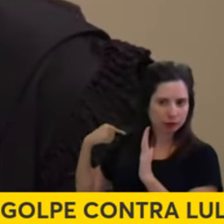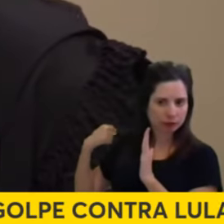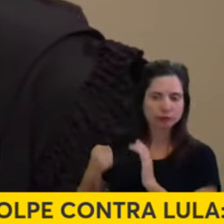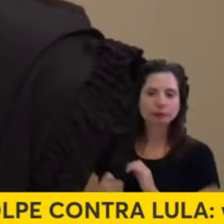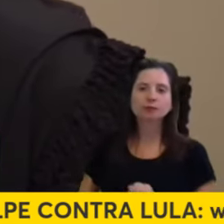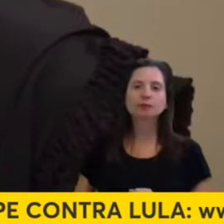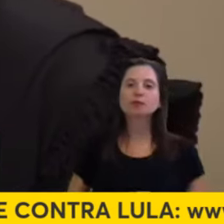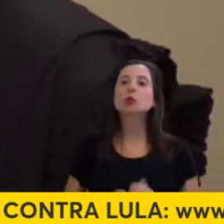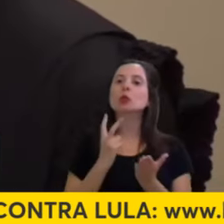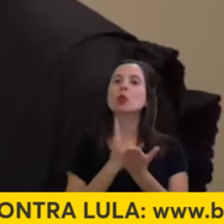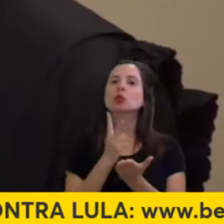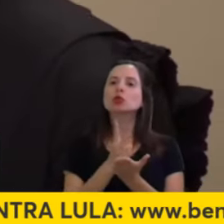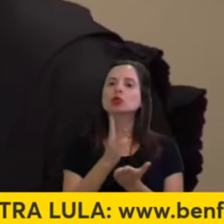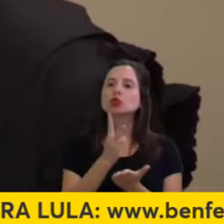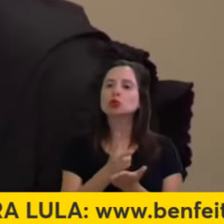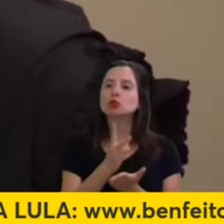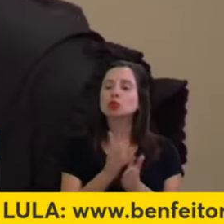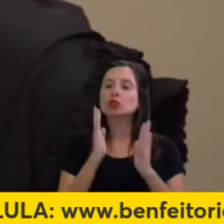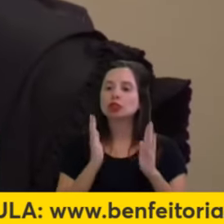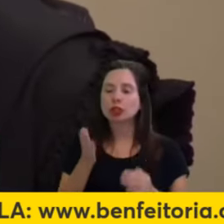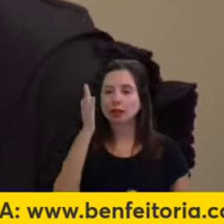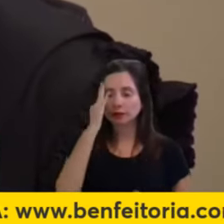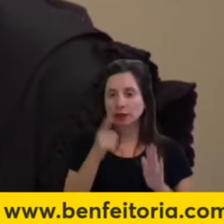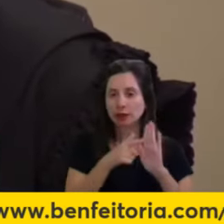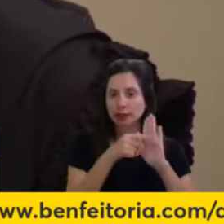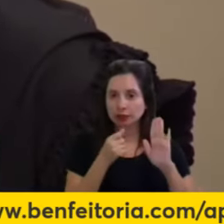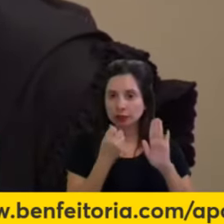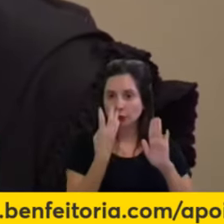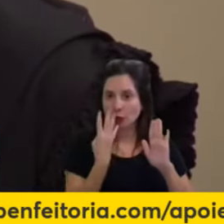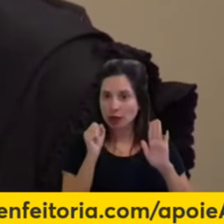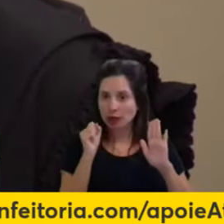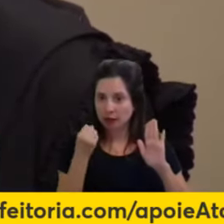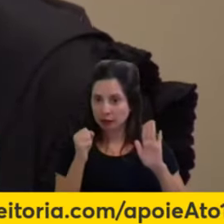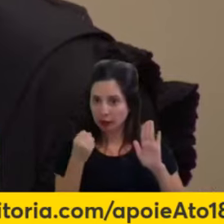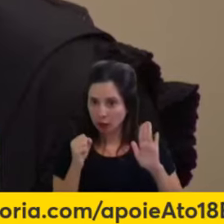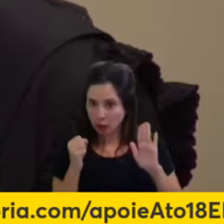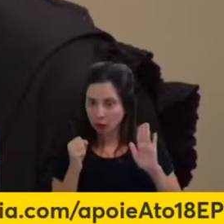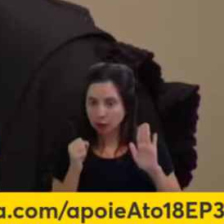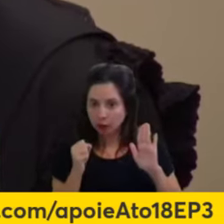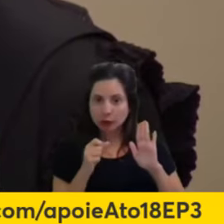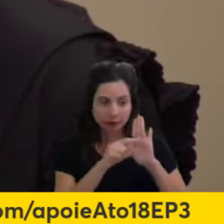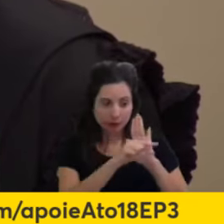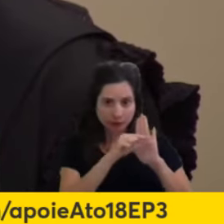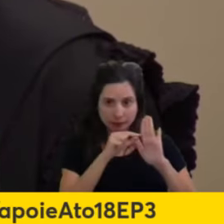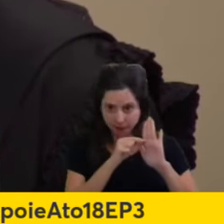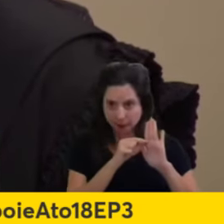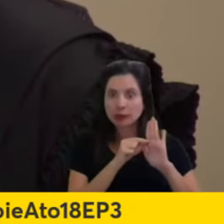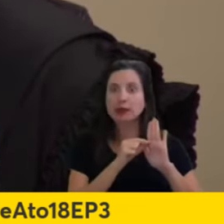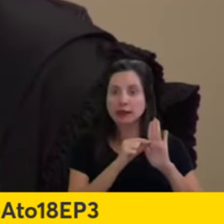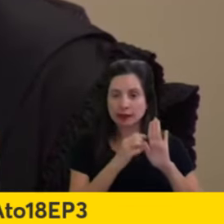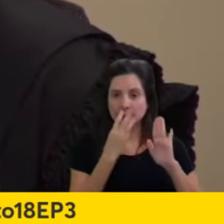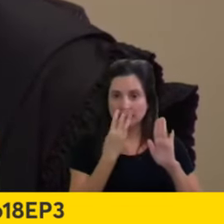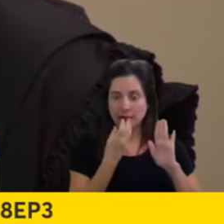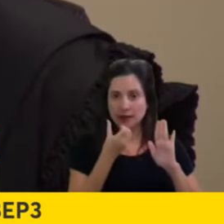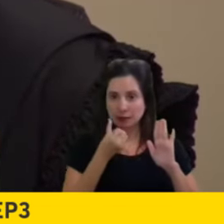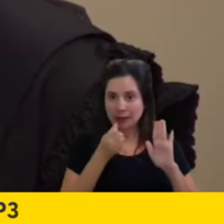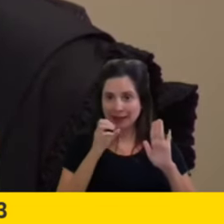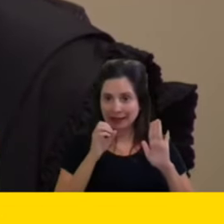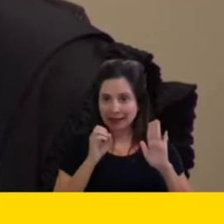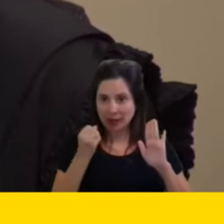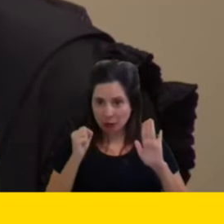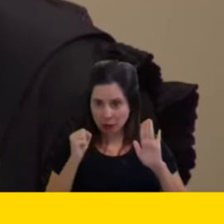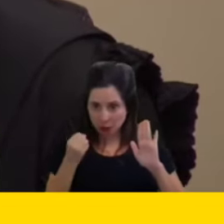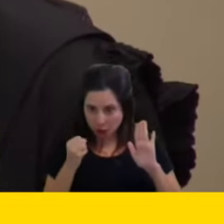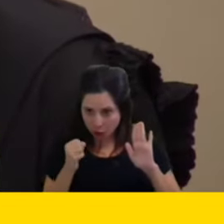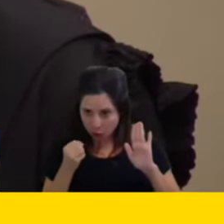prossigo como se sabe nos artigos do artigo 48 da resolução TSE 23608 as decisões interlocutórias proferidas no